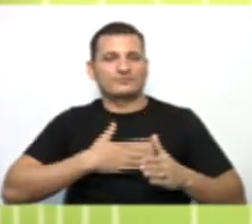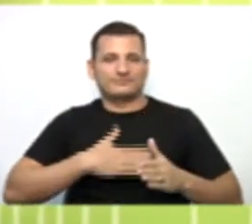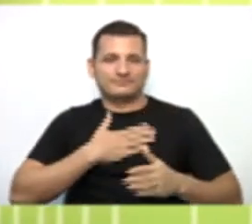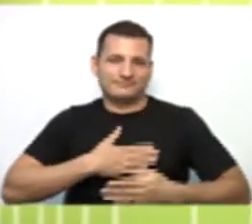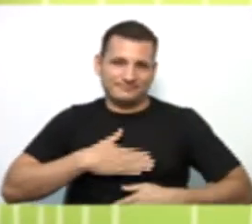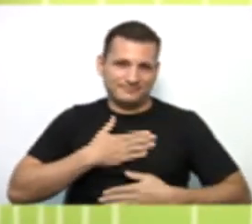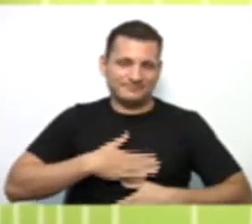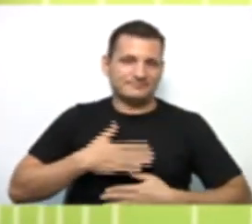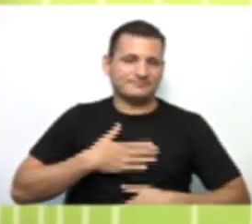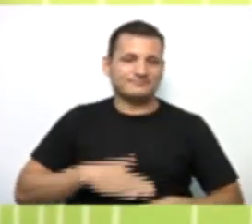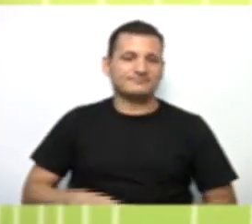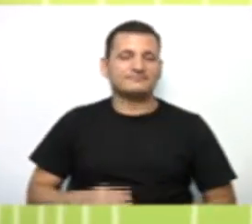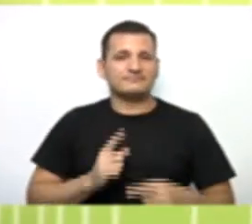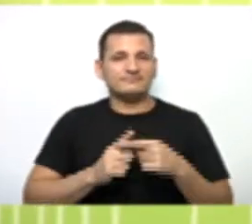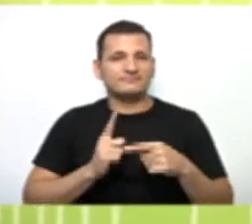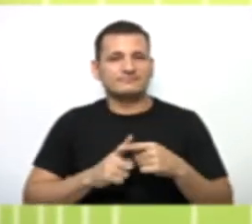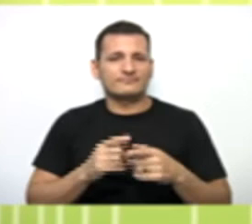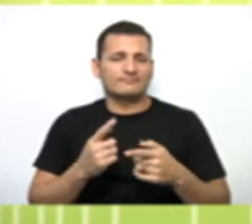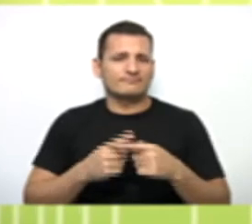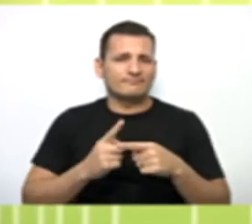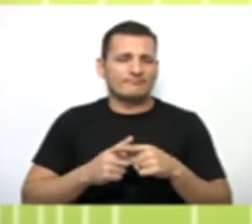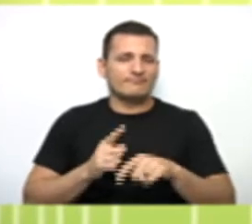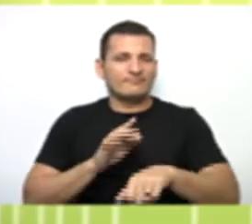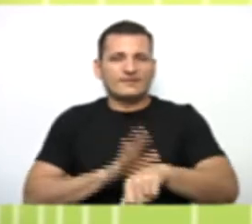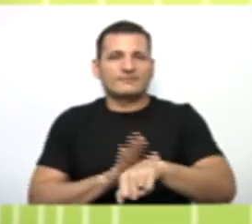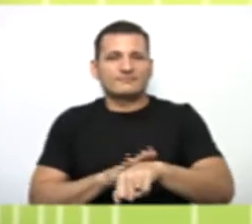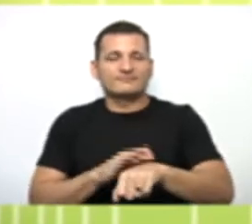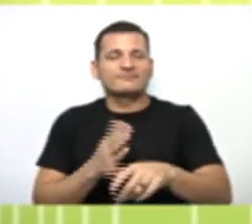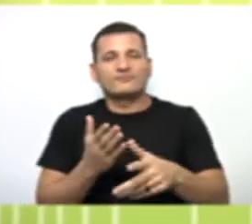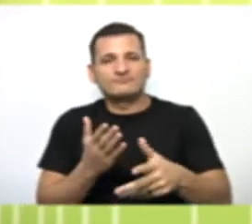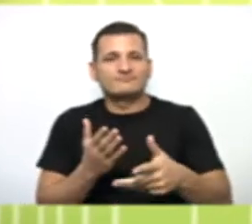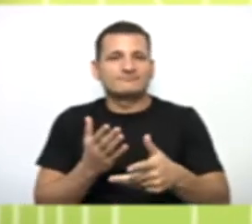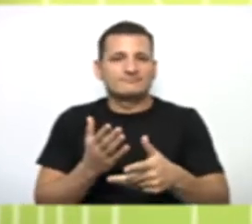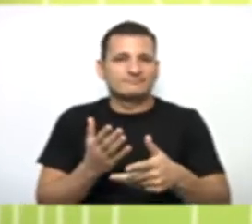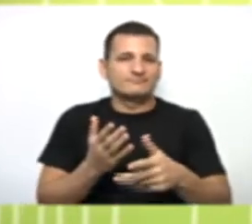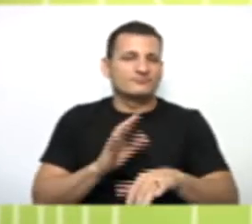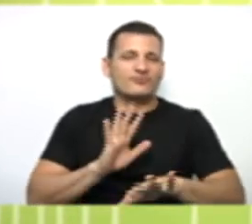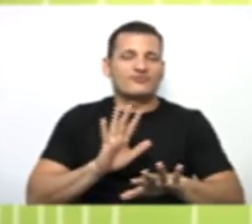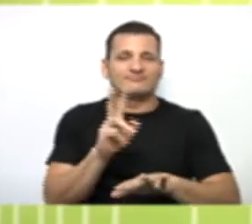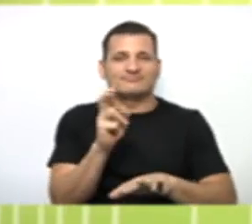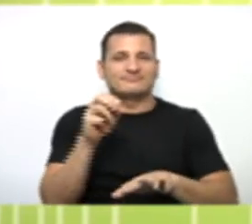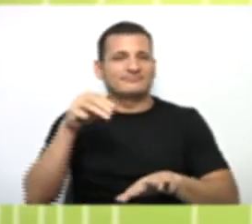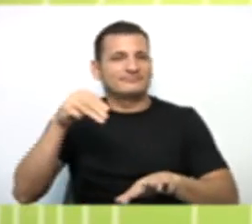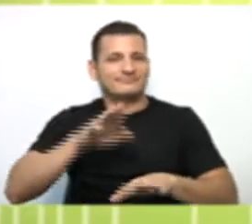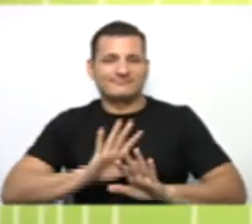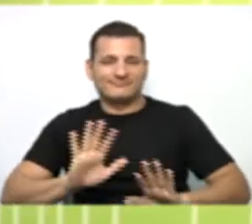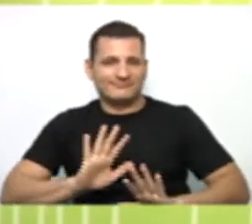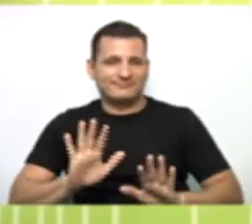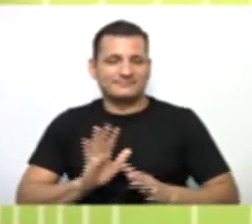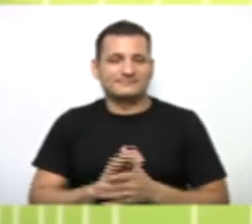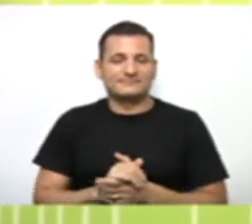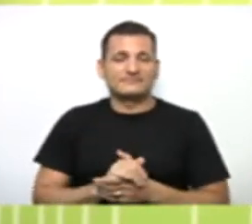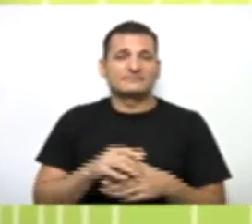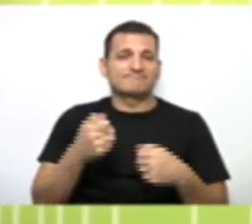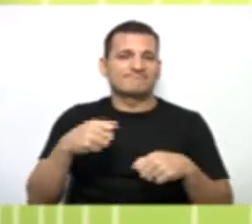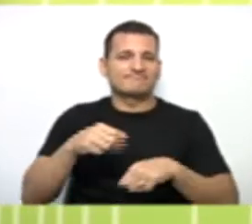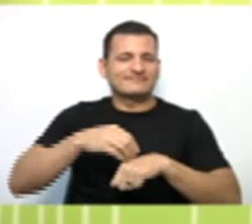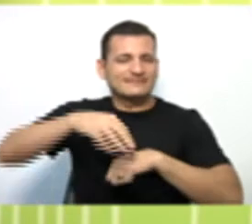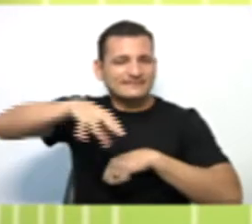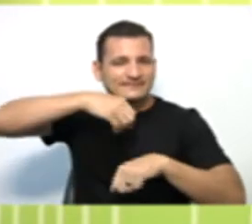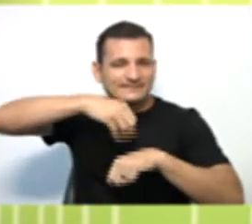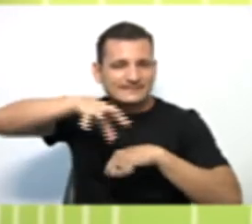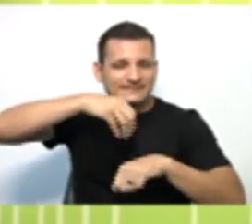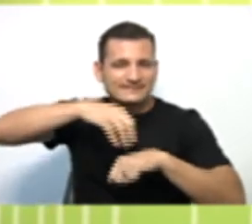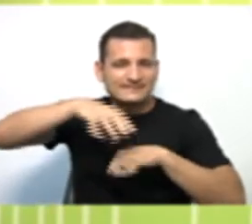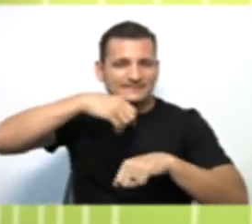certo? Por quê? Porque em virtude do tempo, e quanto tempo nós temos? Não muito, são 50 minutos da nossa aula, não é isso? E precisamos passar tanto